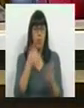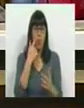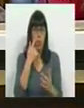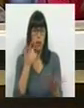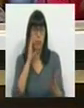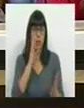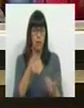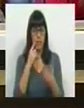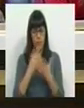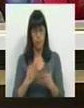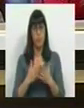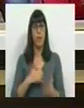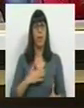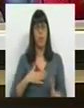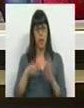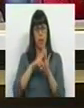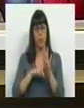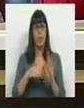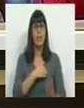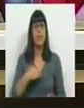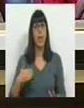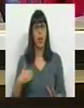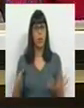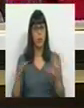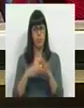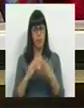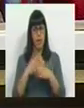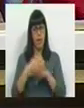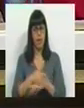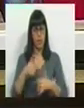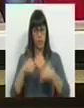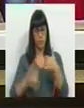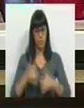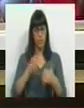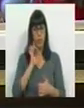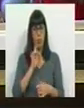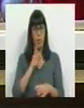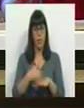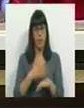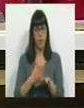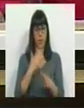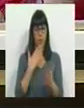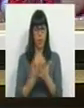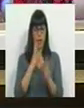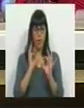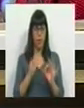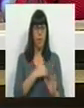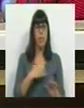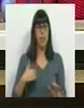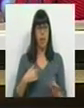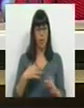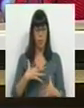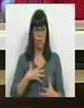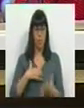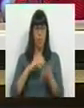ter conhecimento, há um estudo da Entidade Reguladora de Saúde sobre o acesso, concorrência e qualidade no setor da prestação de cuidados de saúde